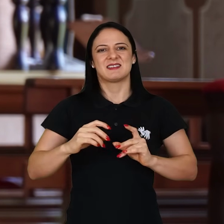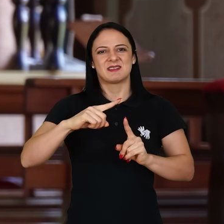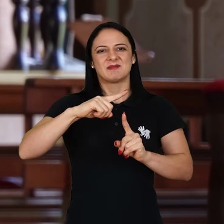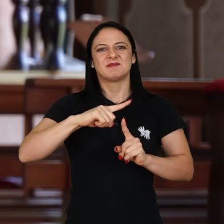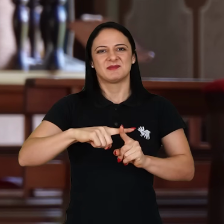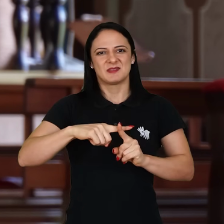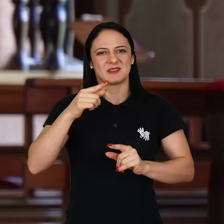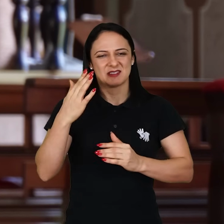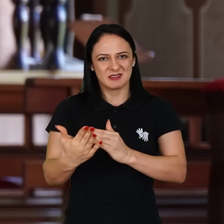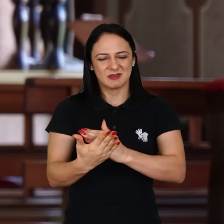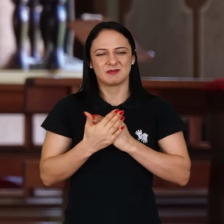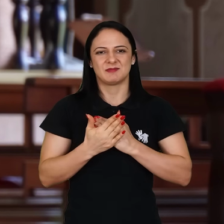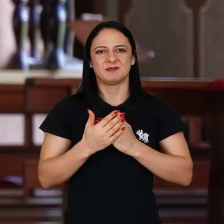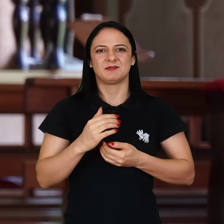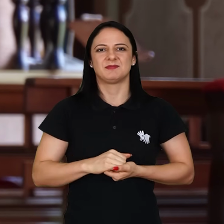que intercedeu